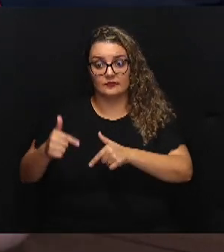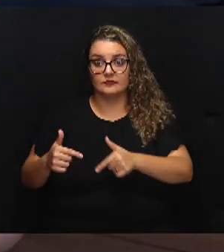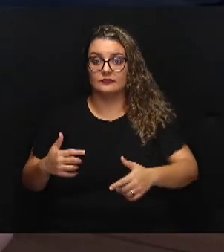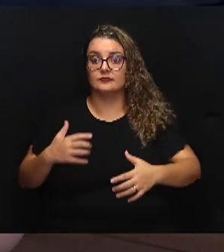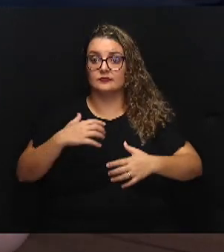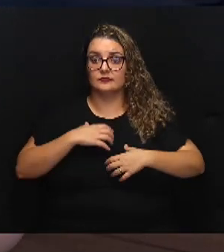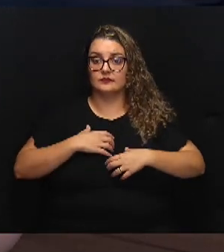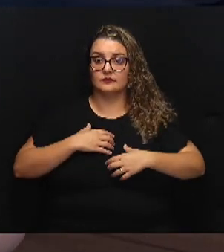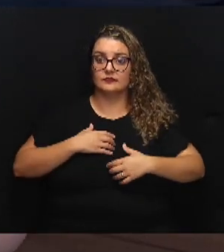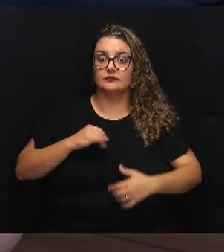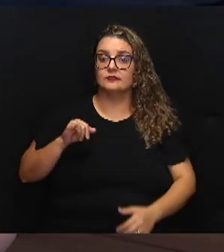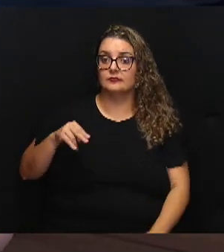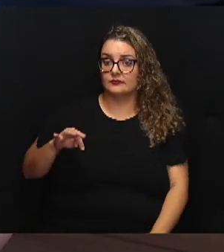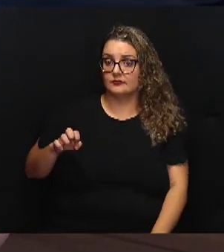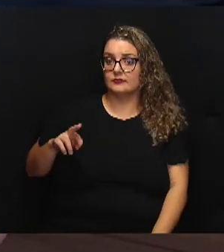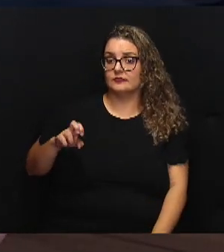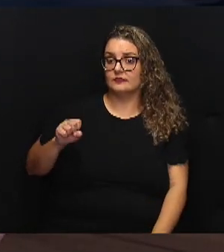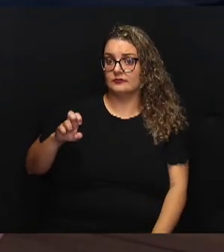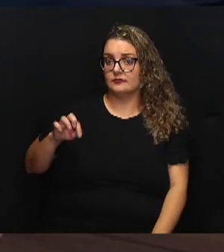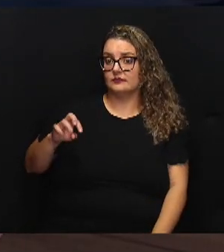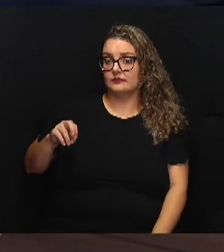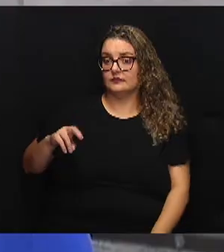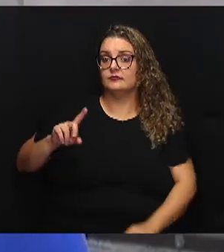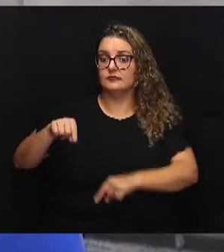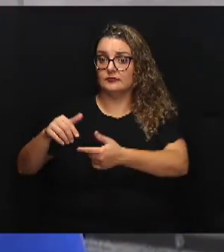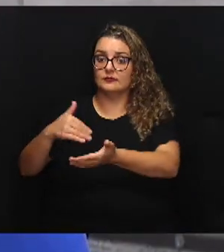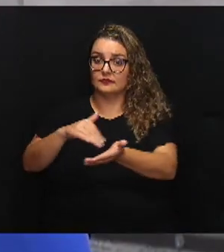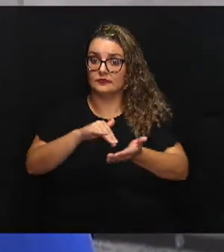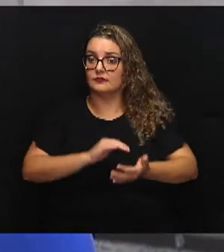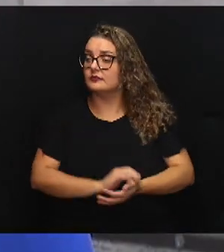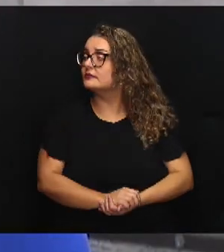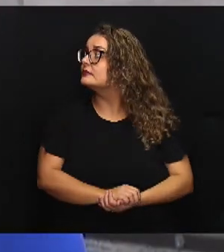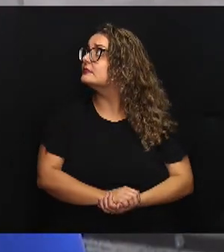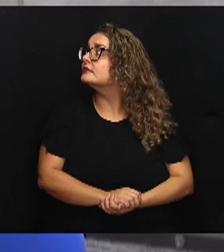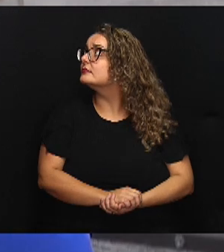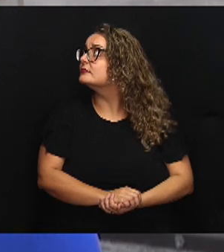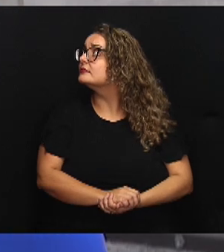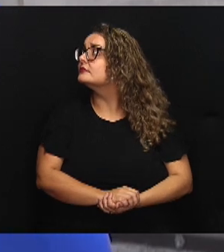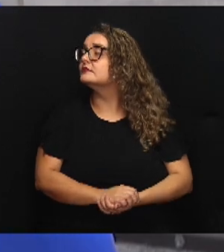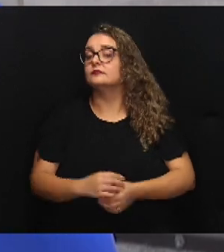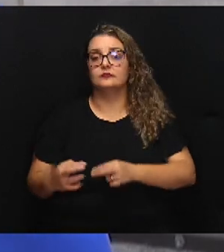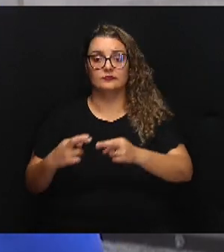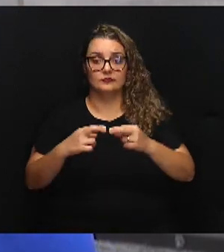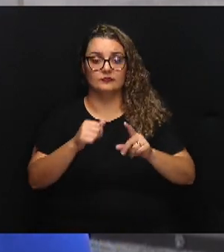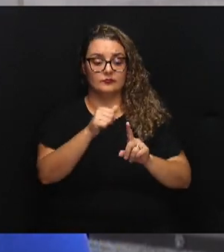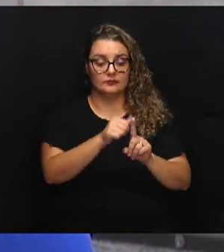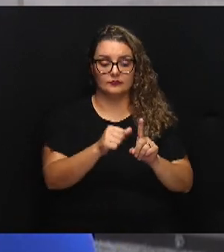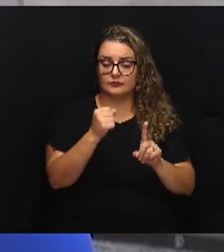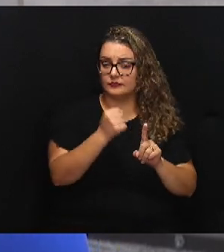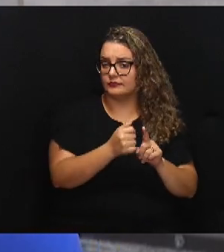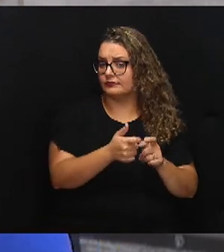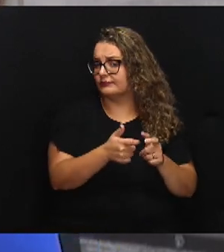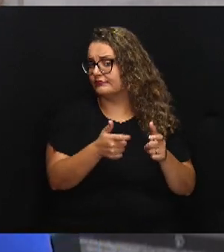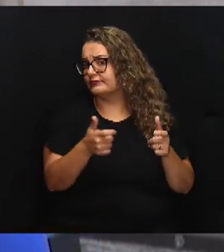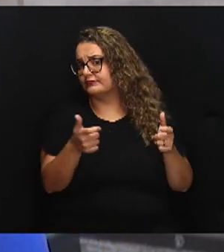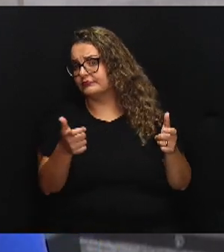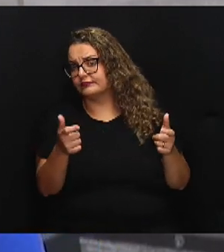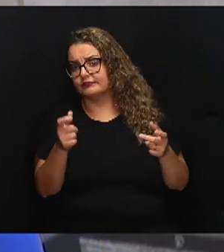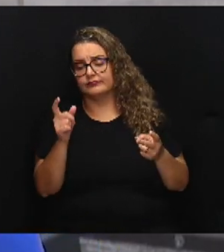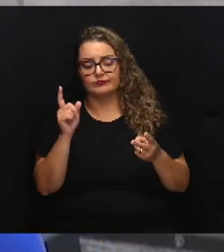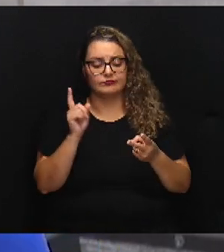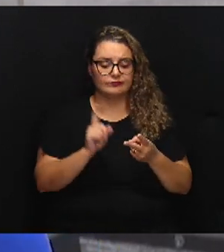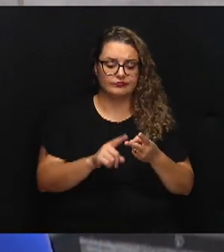forma intersetorial com outras pastas. Considerando a questão do feminicídio, que está aí muito grande,